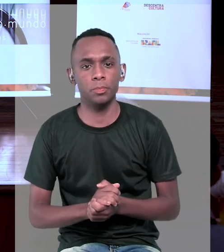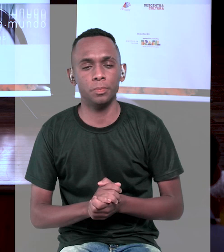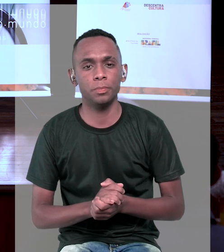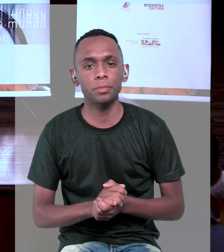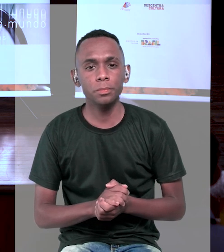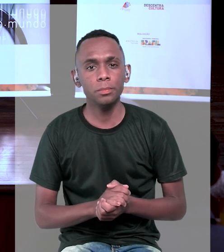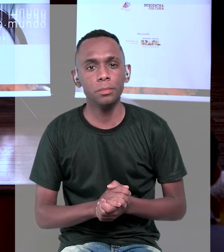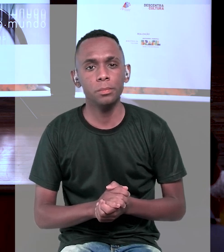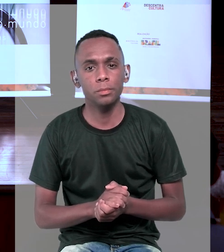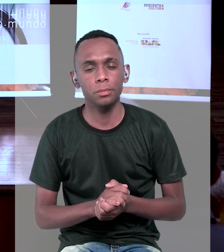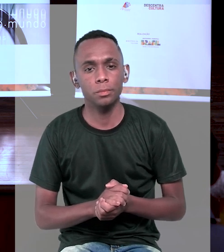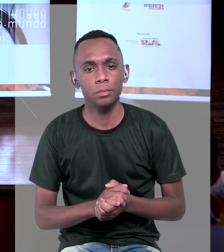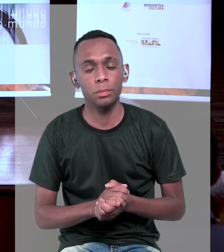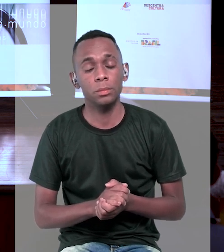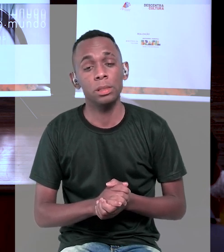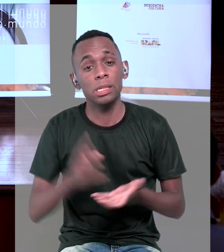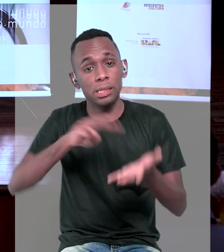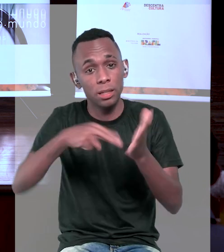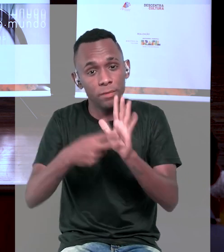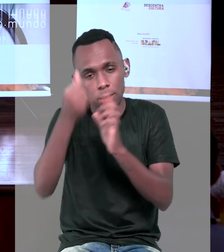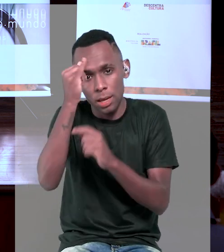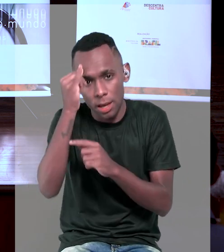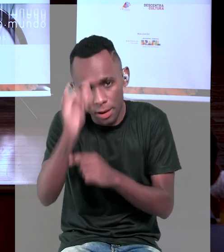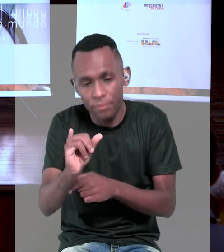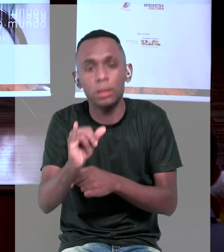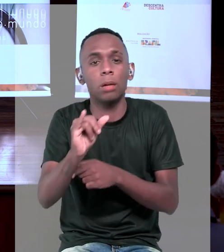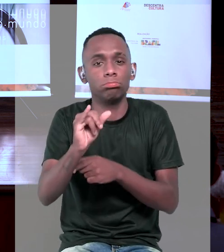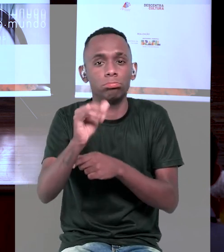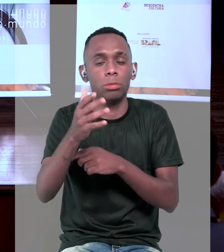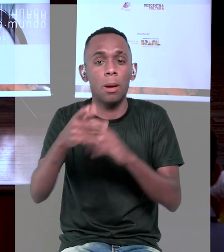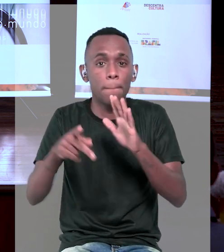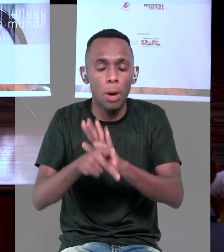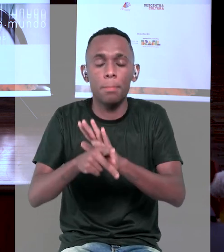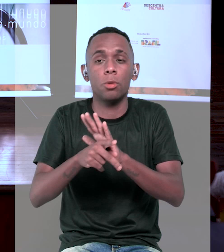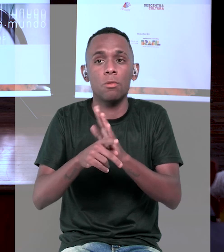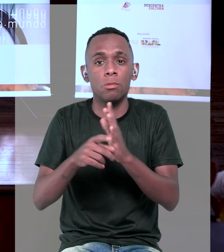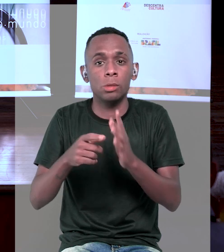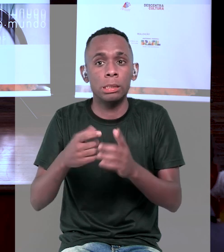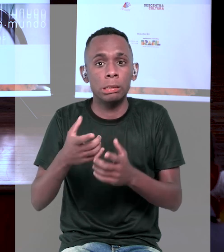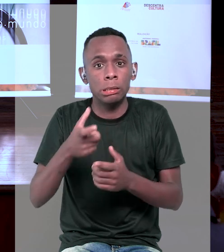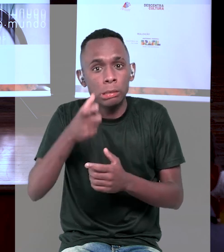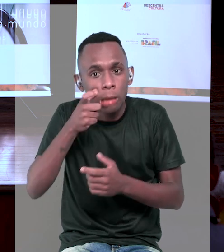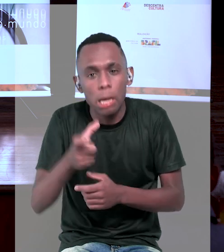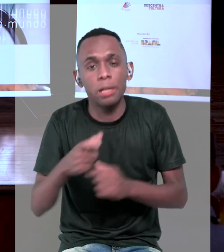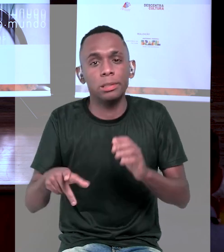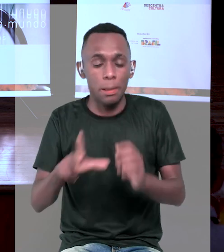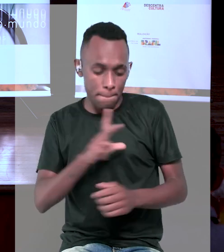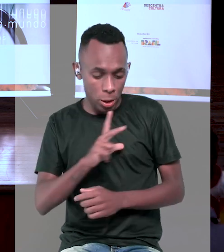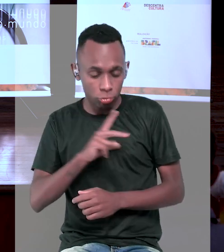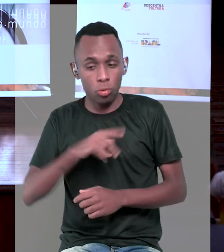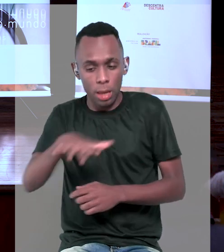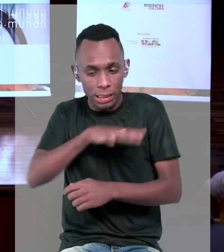Isso evitaria a intromissão do interesse privado nos negócios públicos, e isso